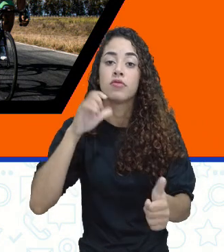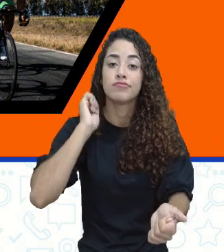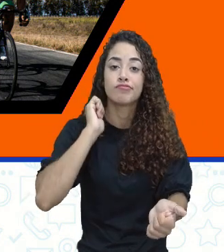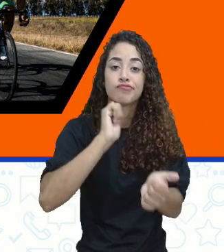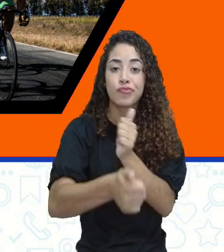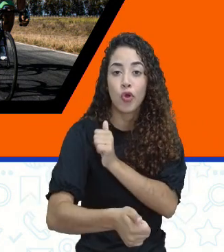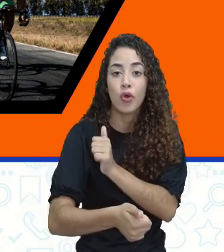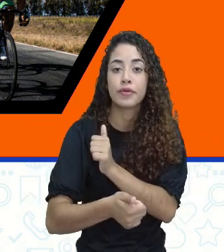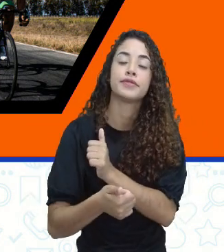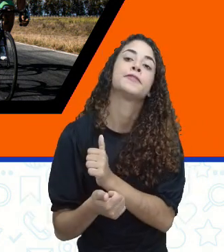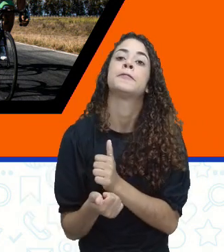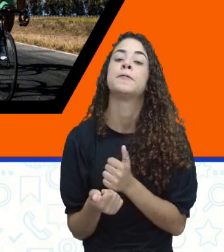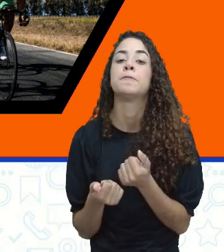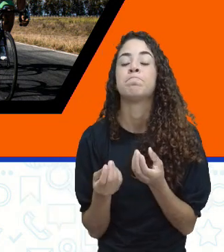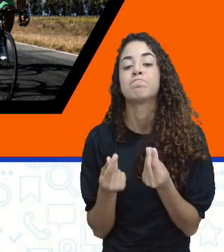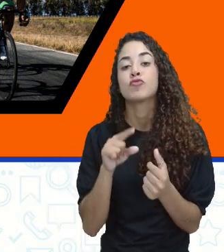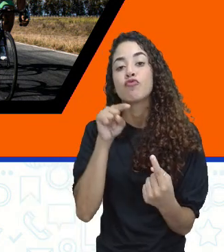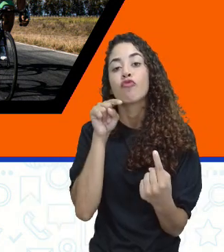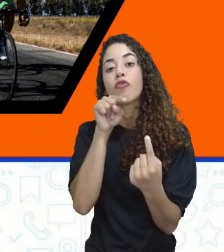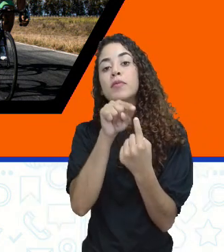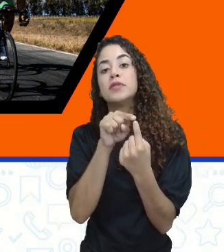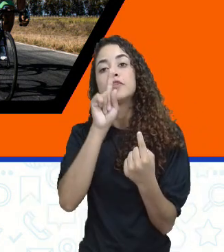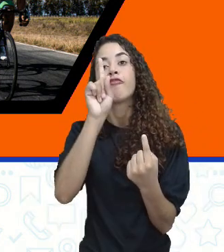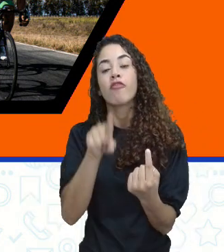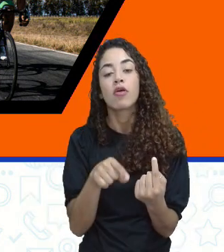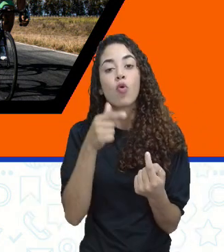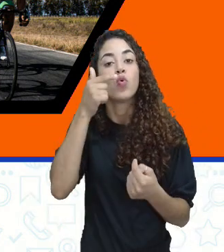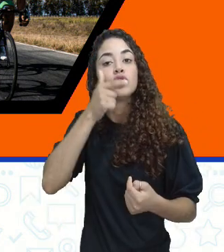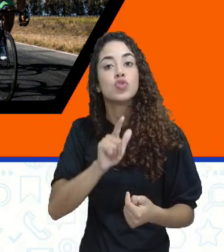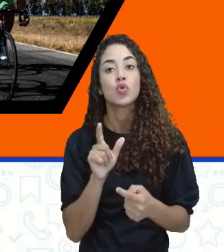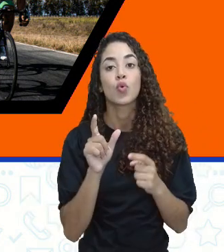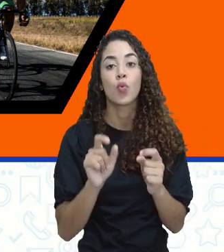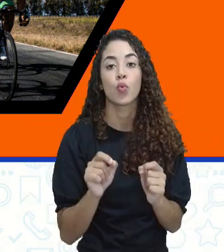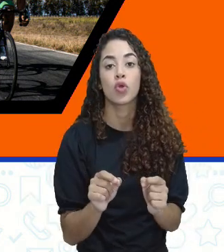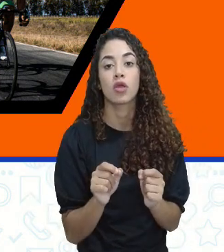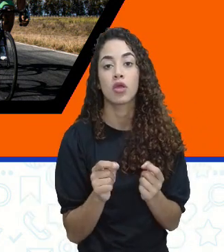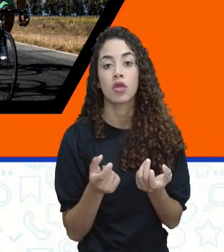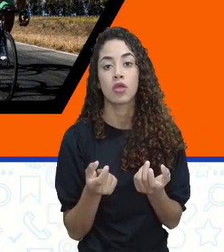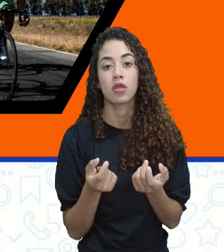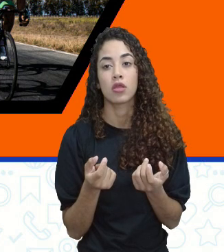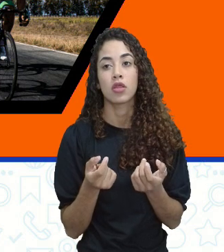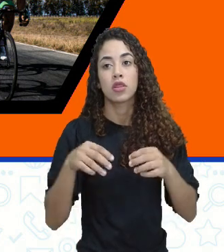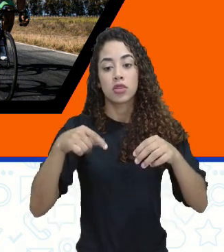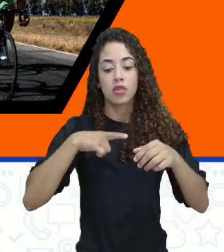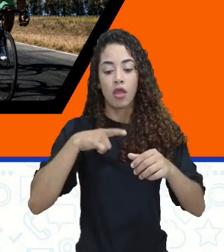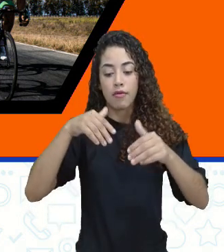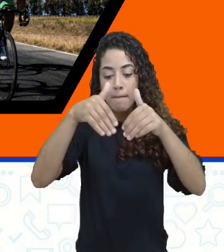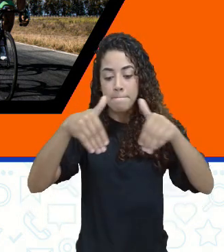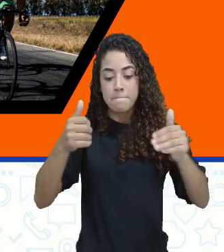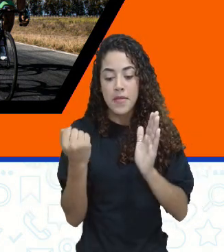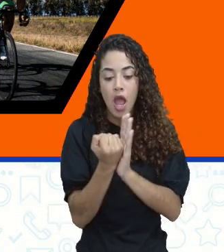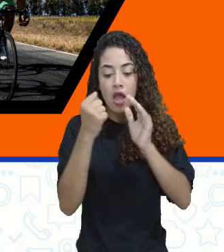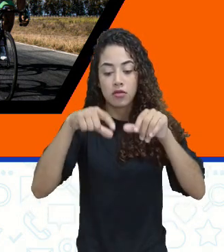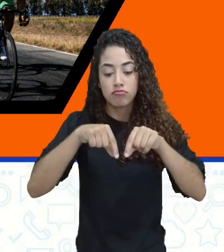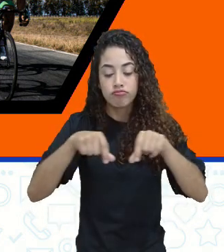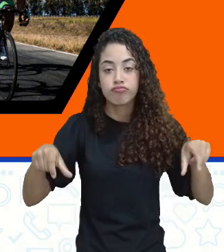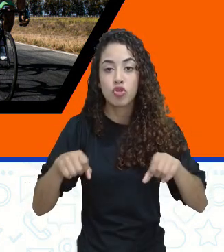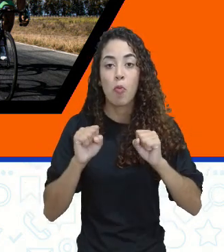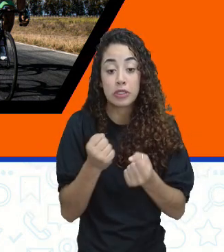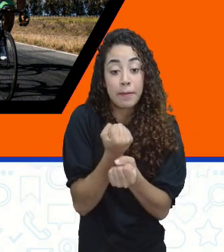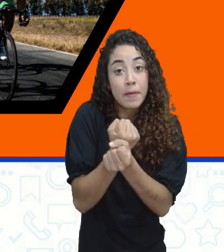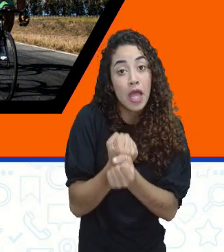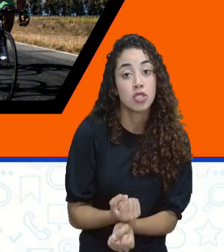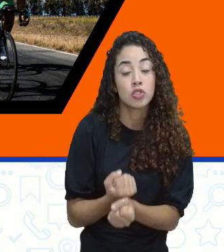são... o objetivo é atingir uma determinada marca. E elas podem ser dadas através de um